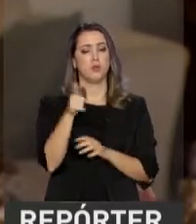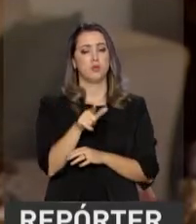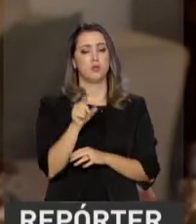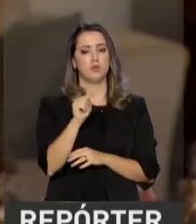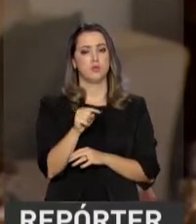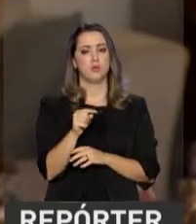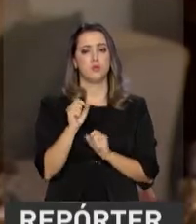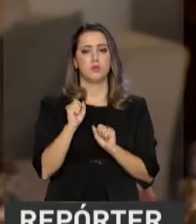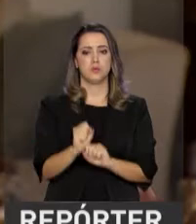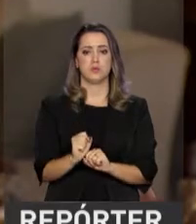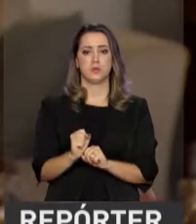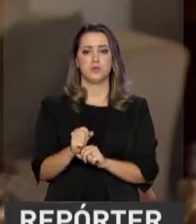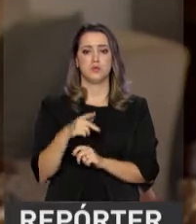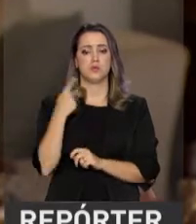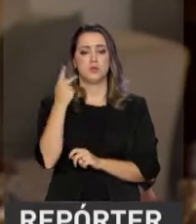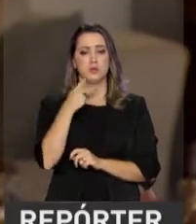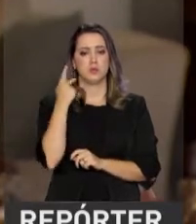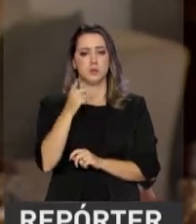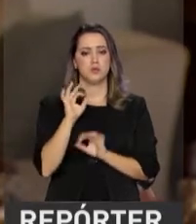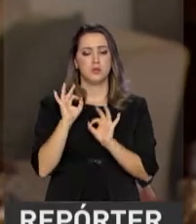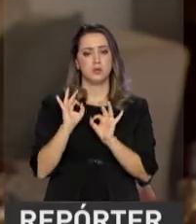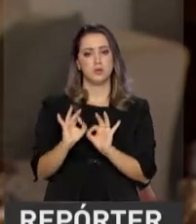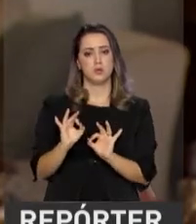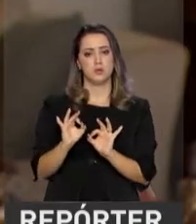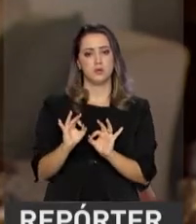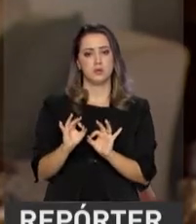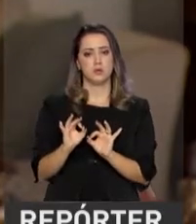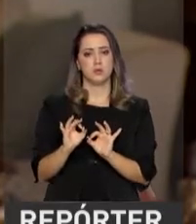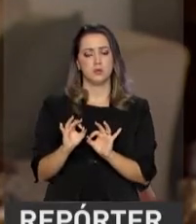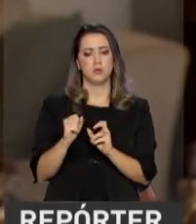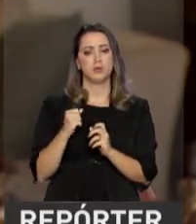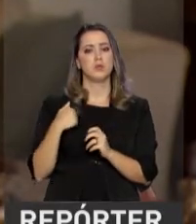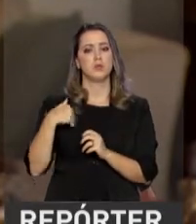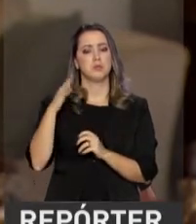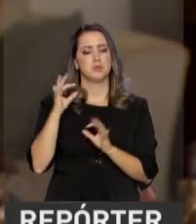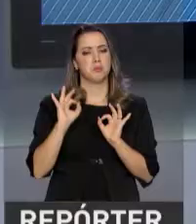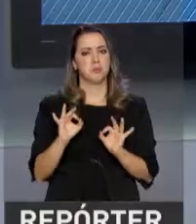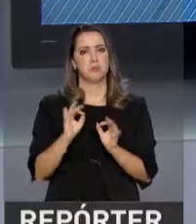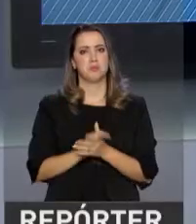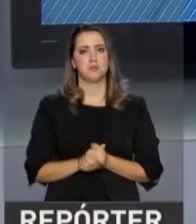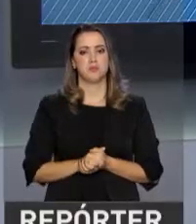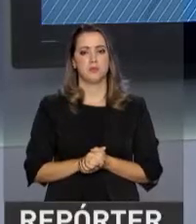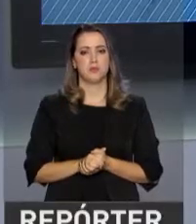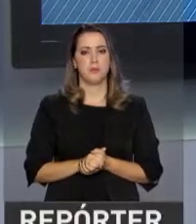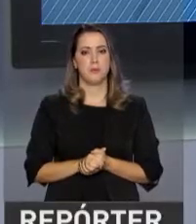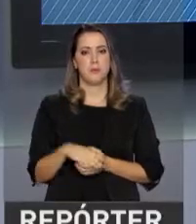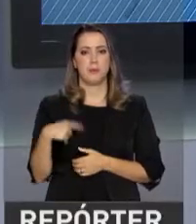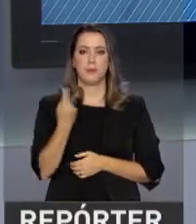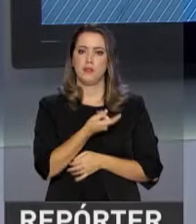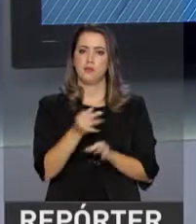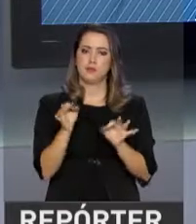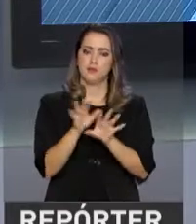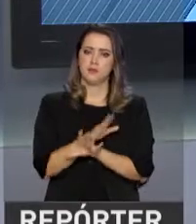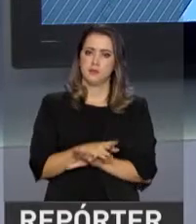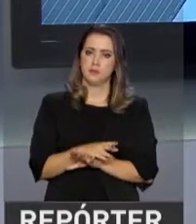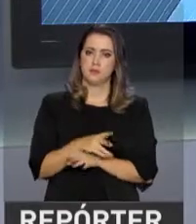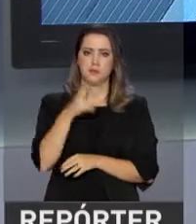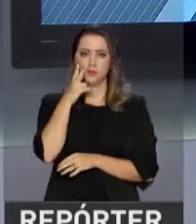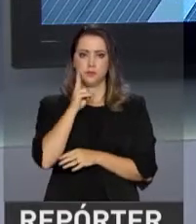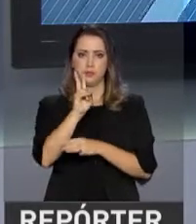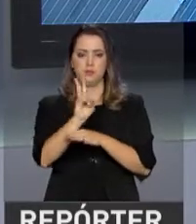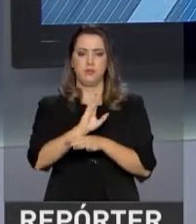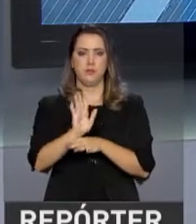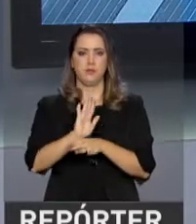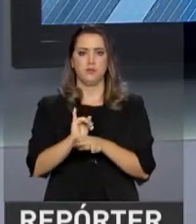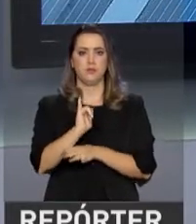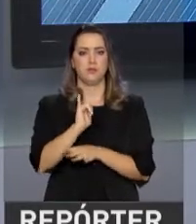foi a condução da política monetária, de fato, uma condução magistral. E nós ficamos por aqui. Você pode